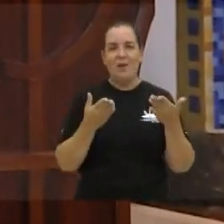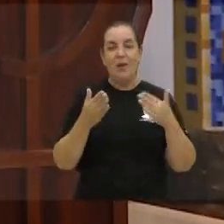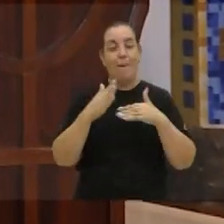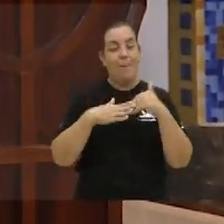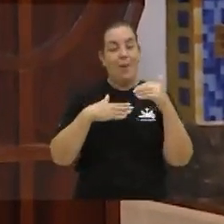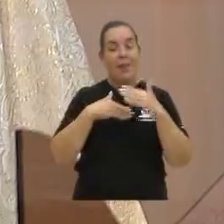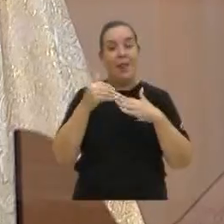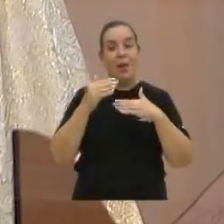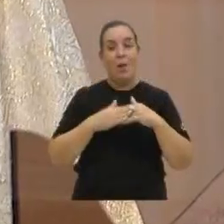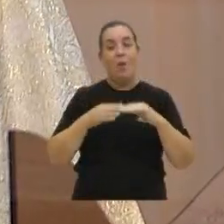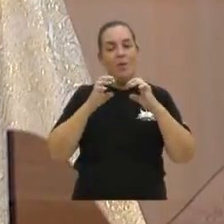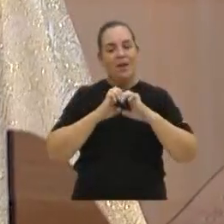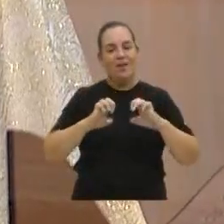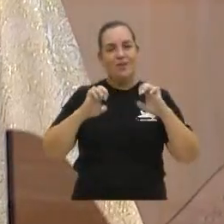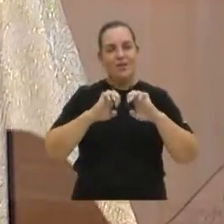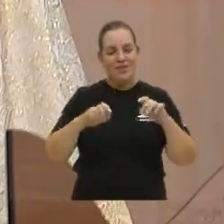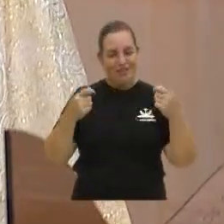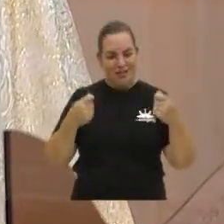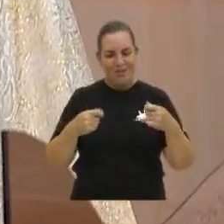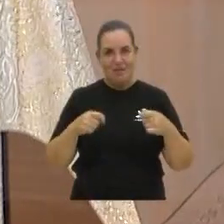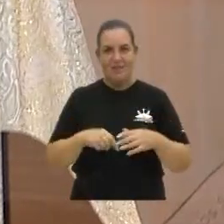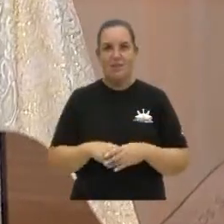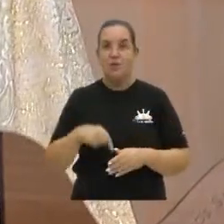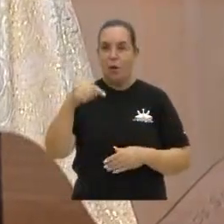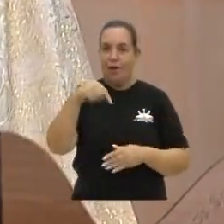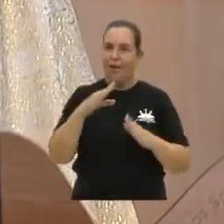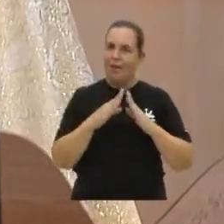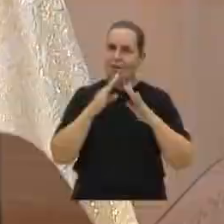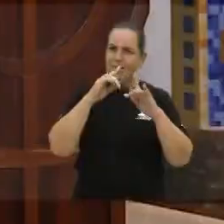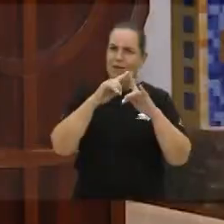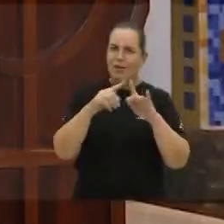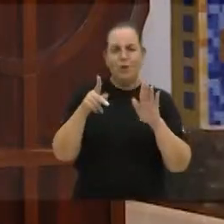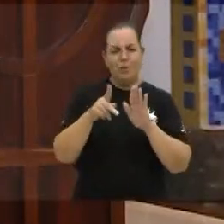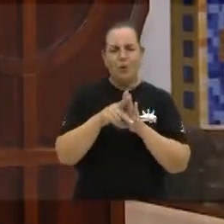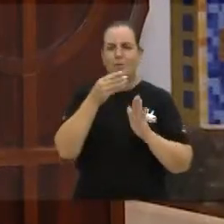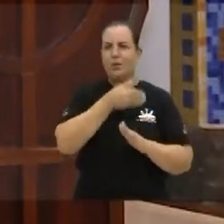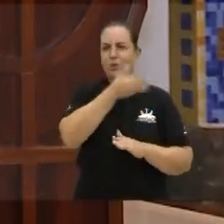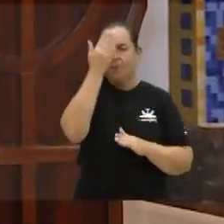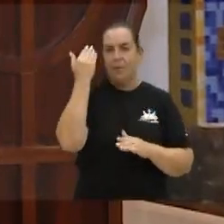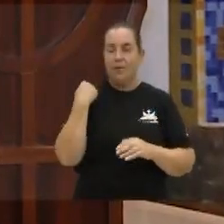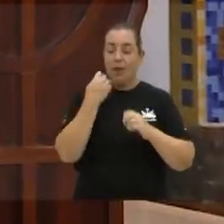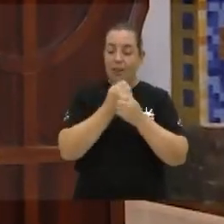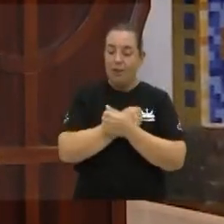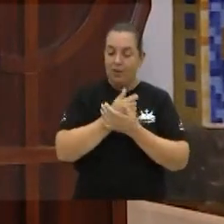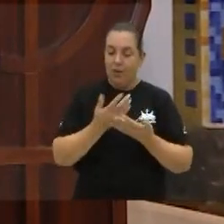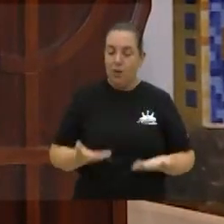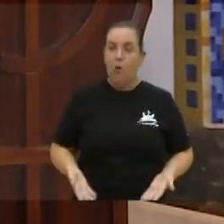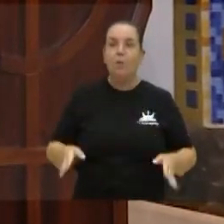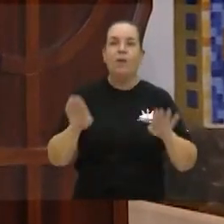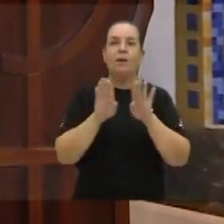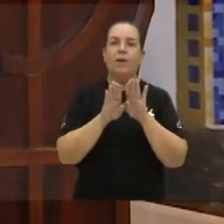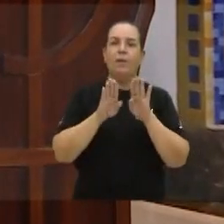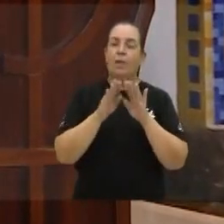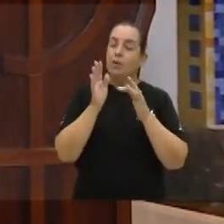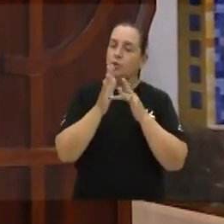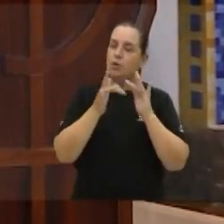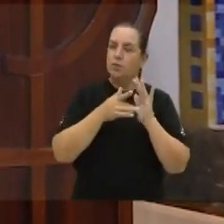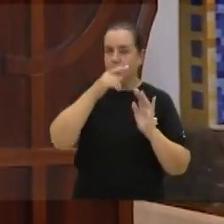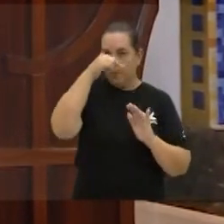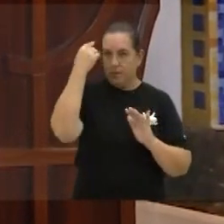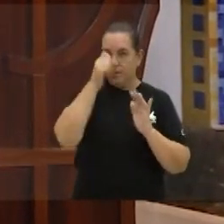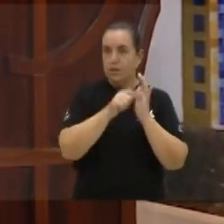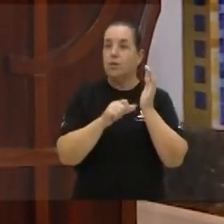obra Evangelizar e neste santuário de Nossa Senhora de Guadalupe e Jesus das Santas